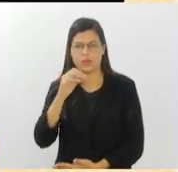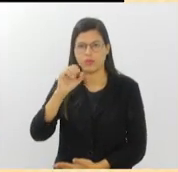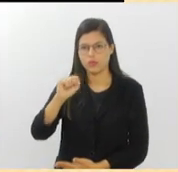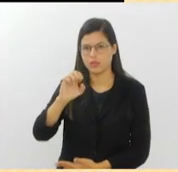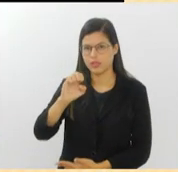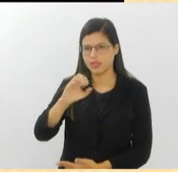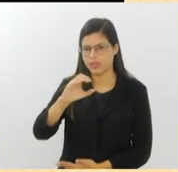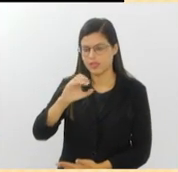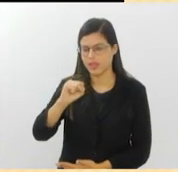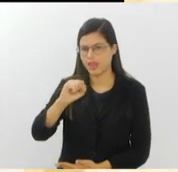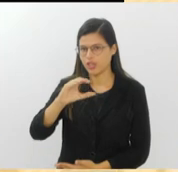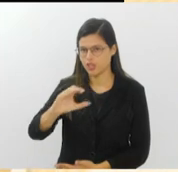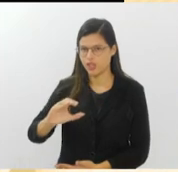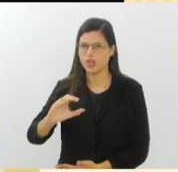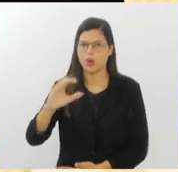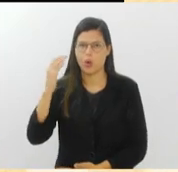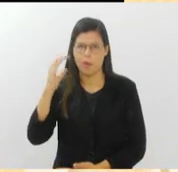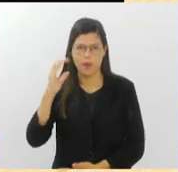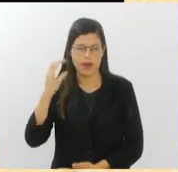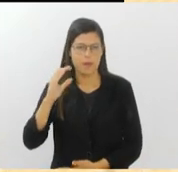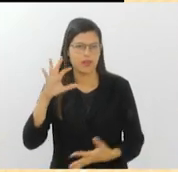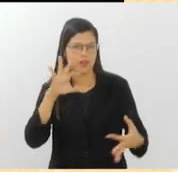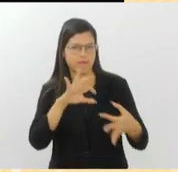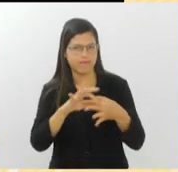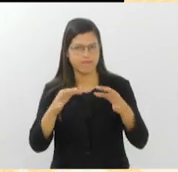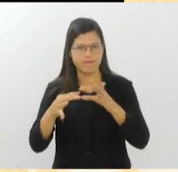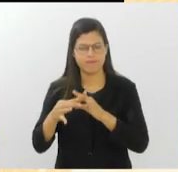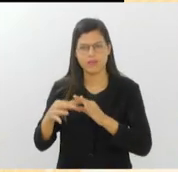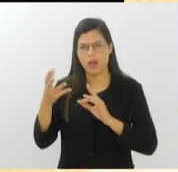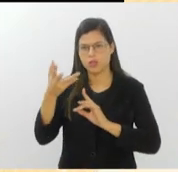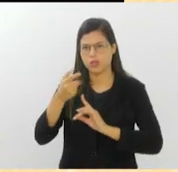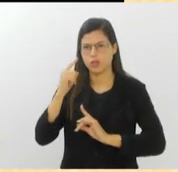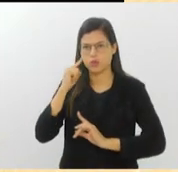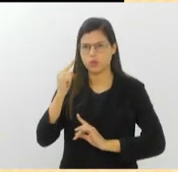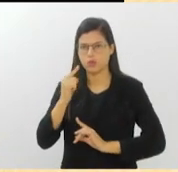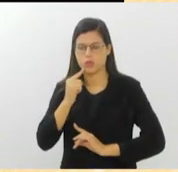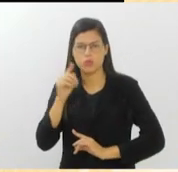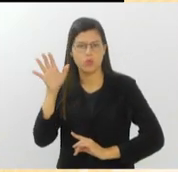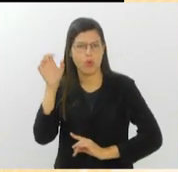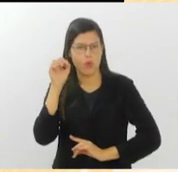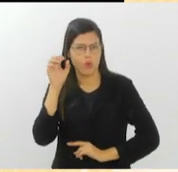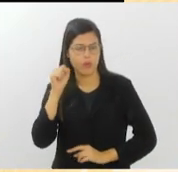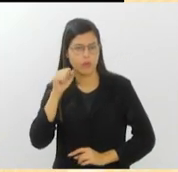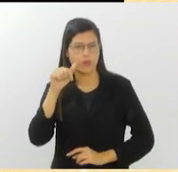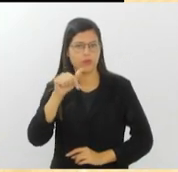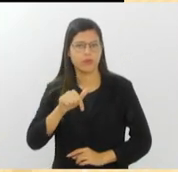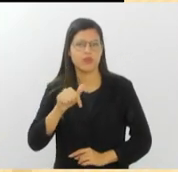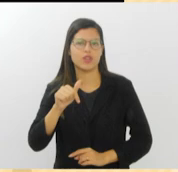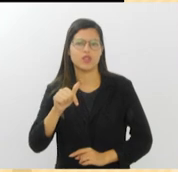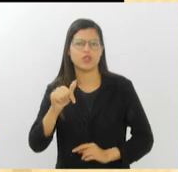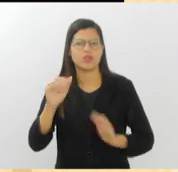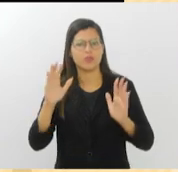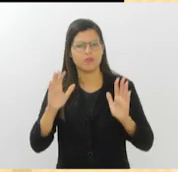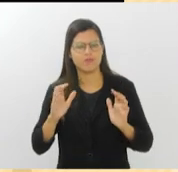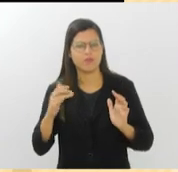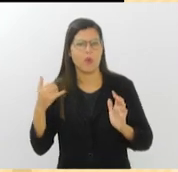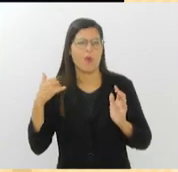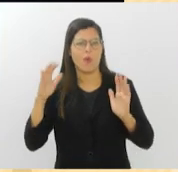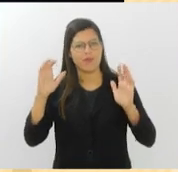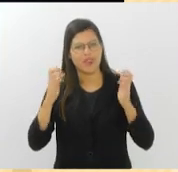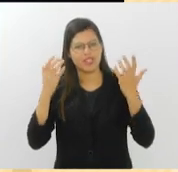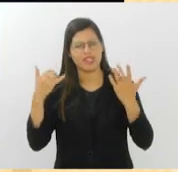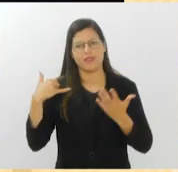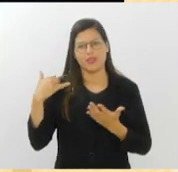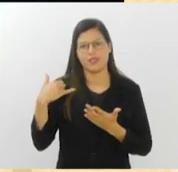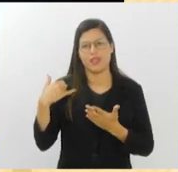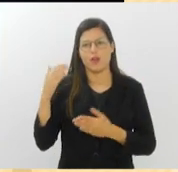forma inovadora, a peça une artistas surdos e ouvintes em uma trama que se passa durante uma comemoração de aniversário de um taxista surdo.